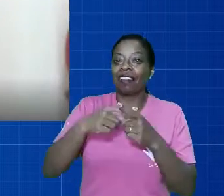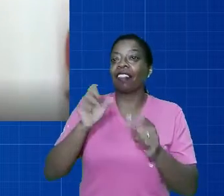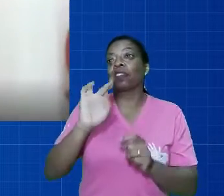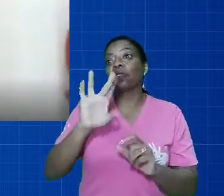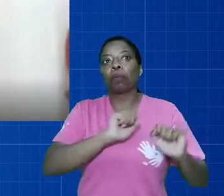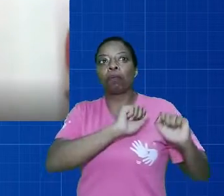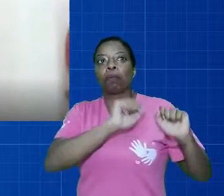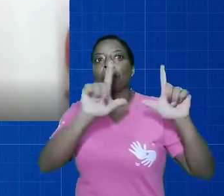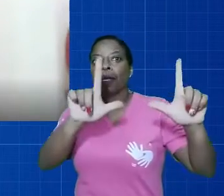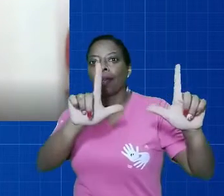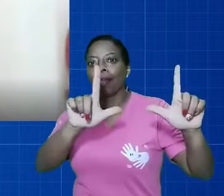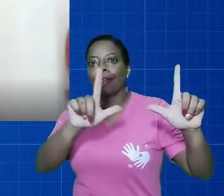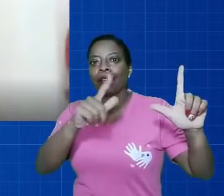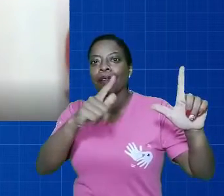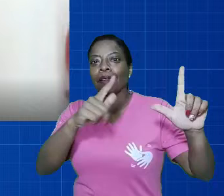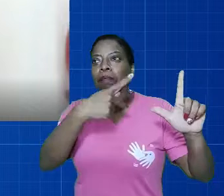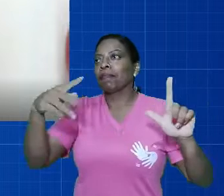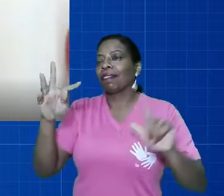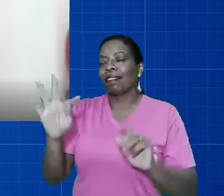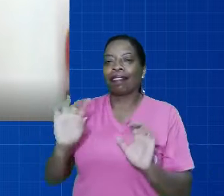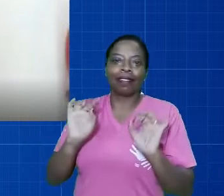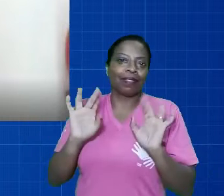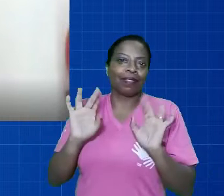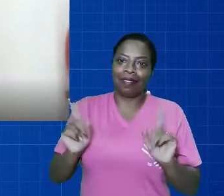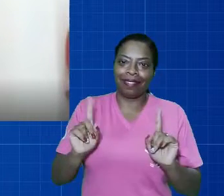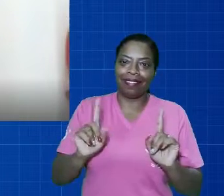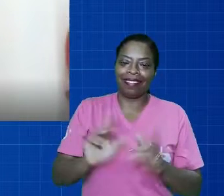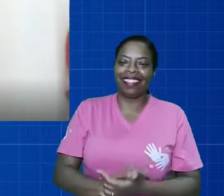que aquela apresentação dura lá.